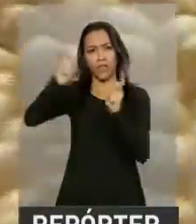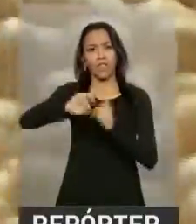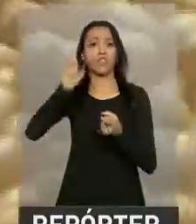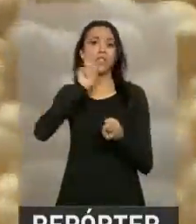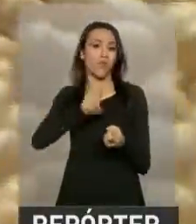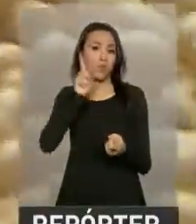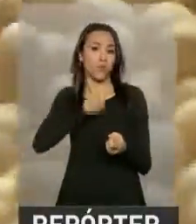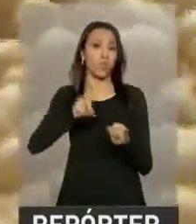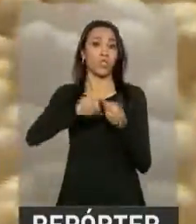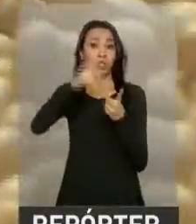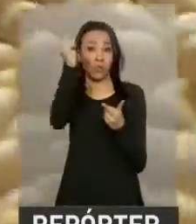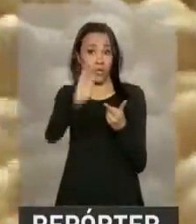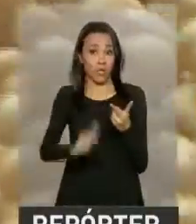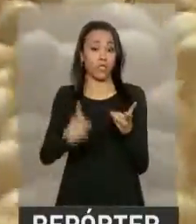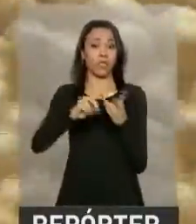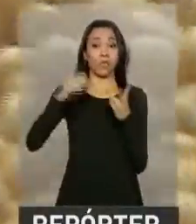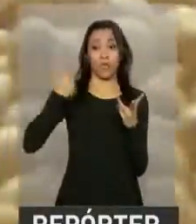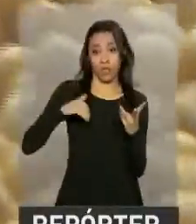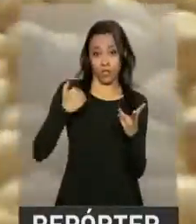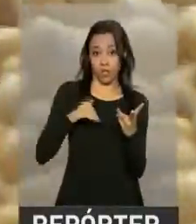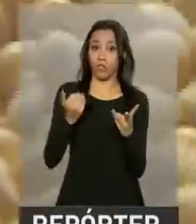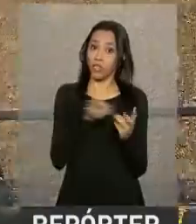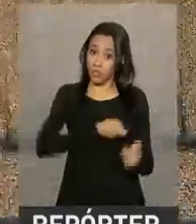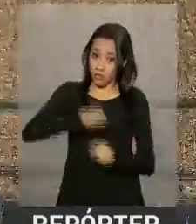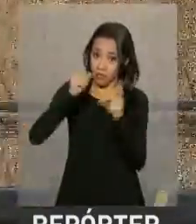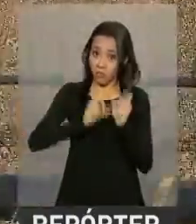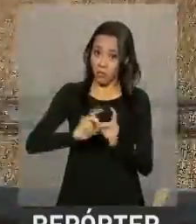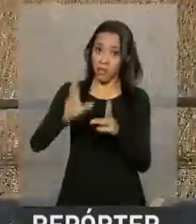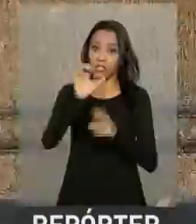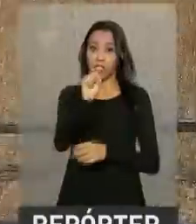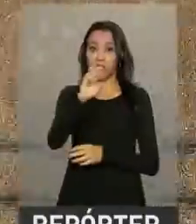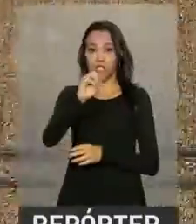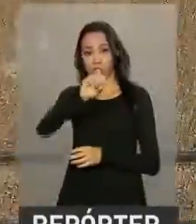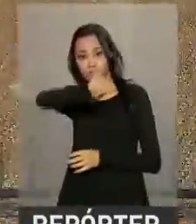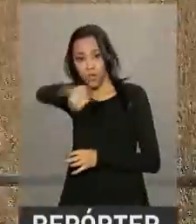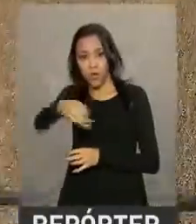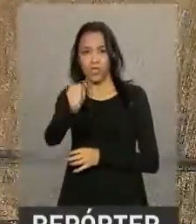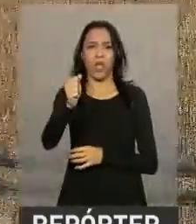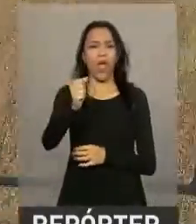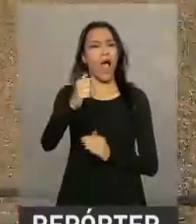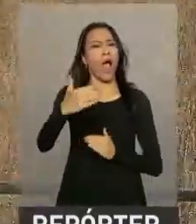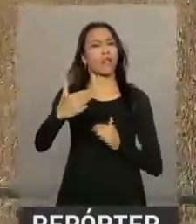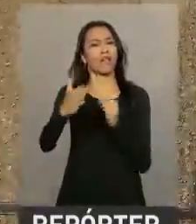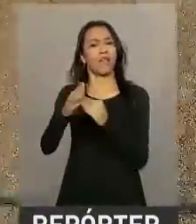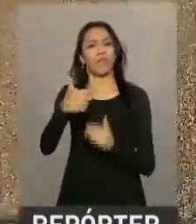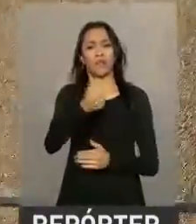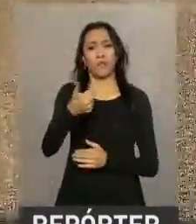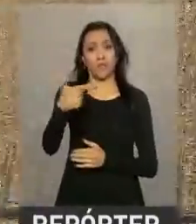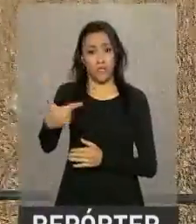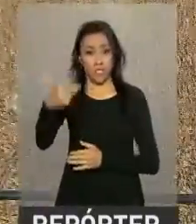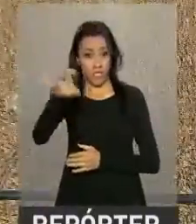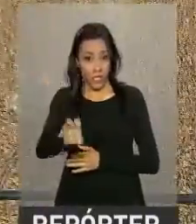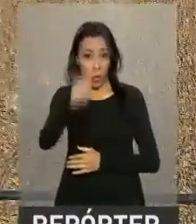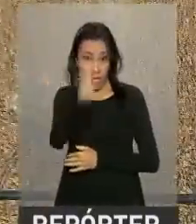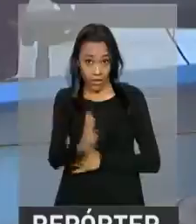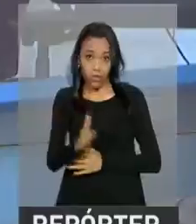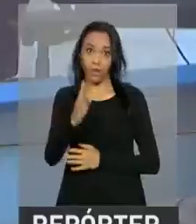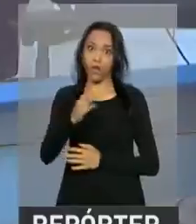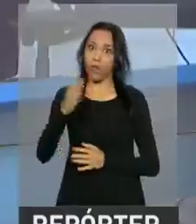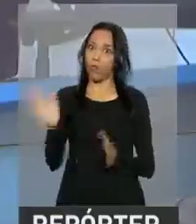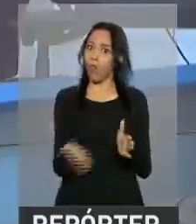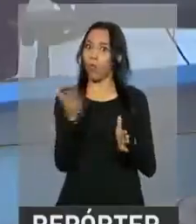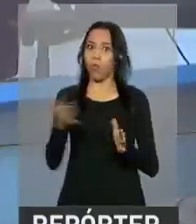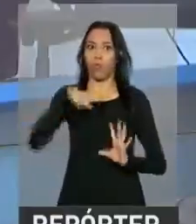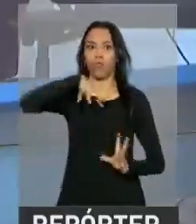brasil e argentina o relatório da fao prevê ainda que o brasil até 2025 será o maior produtor global de